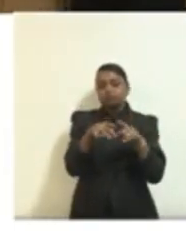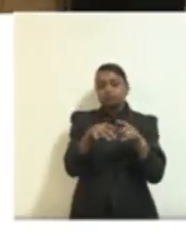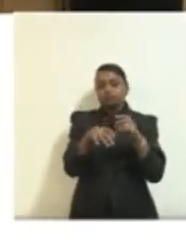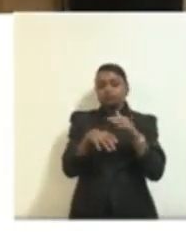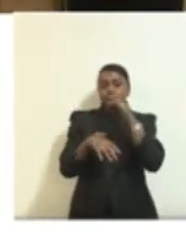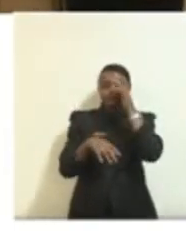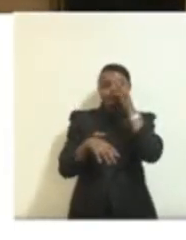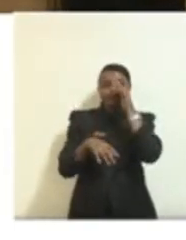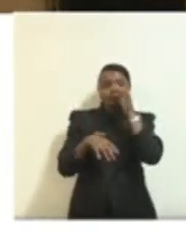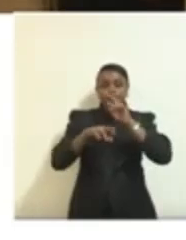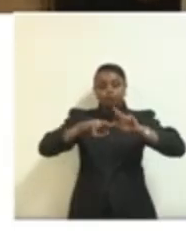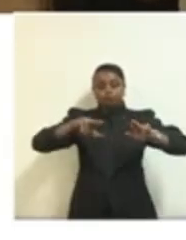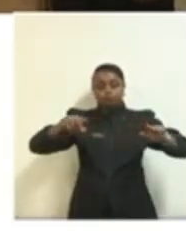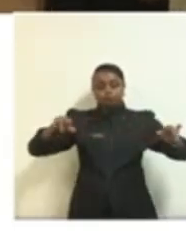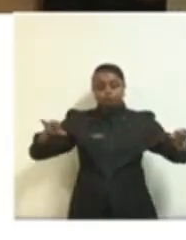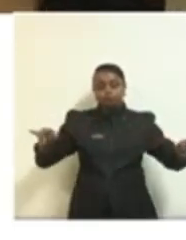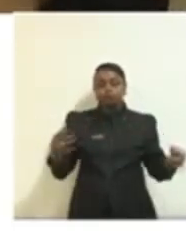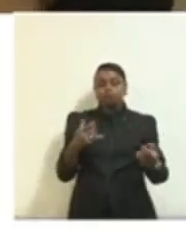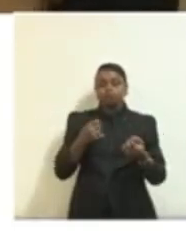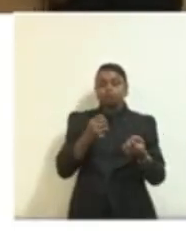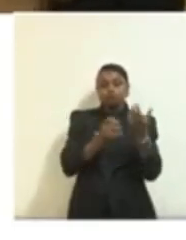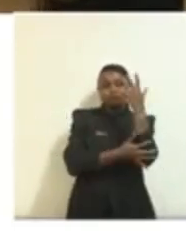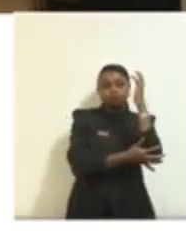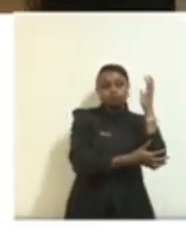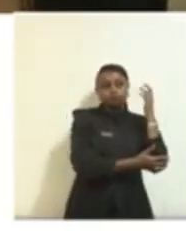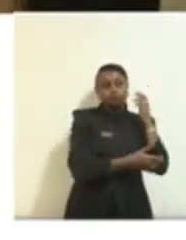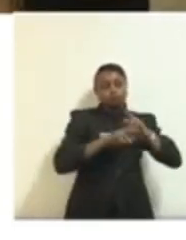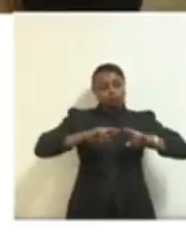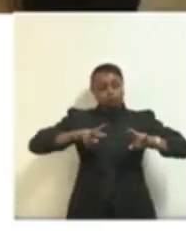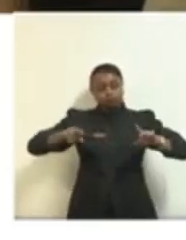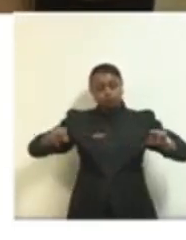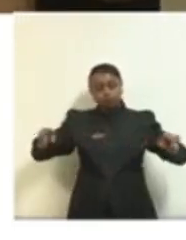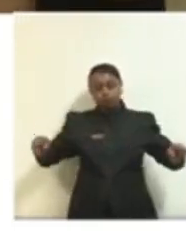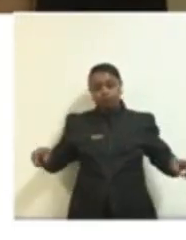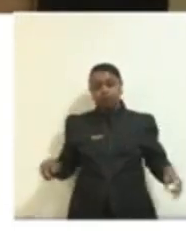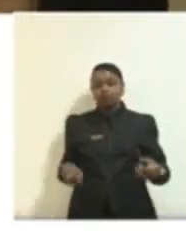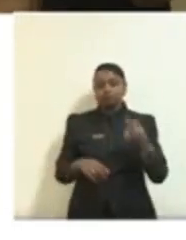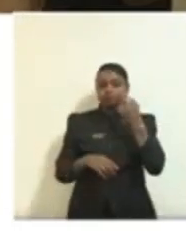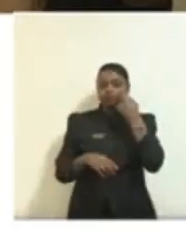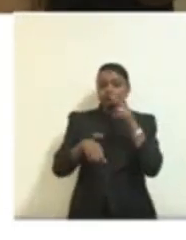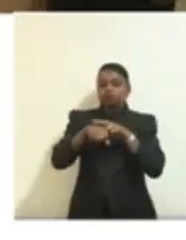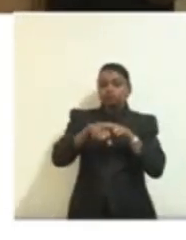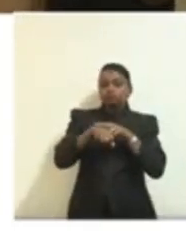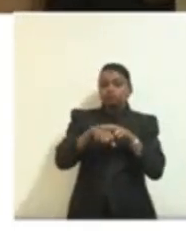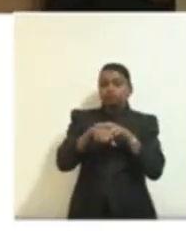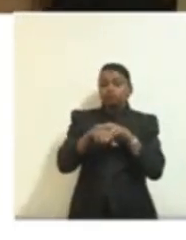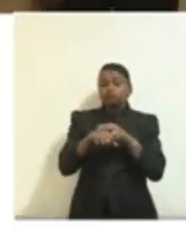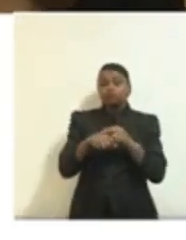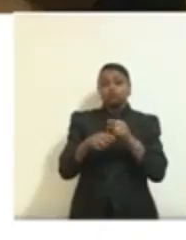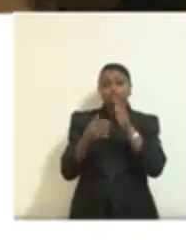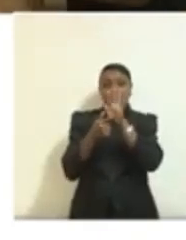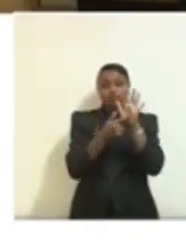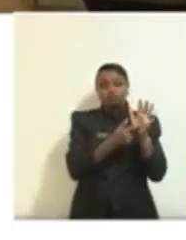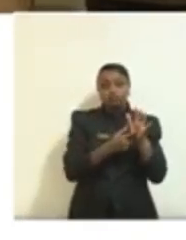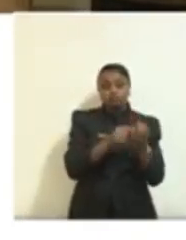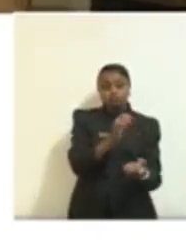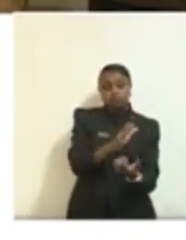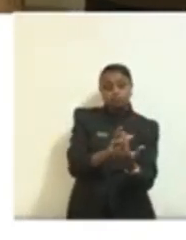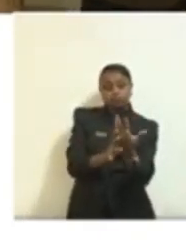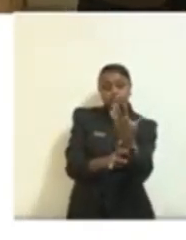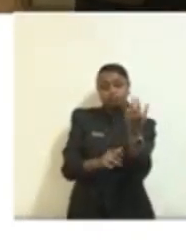temporal de imagens de satélite com índices de vegetação, que refletem produtividade primária, produção